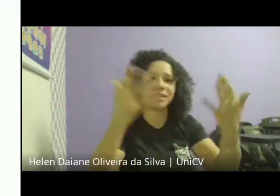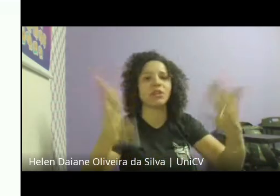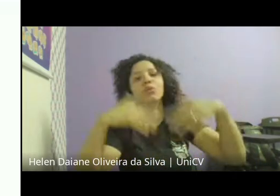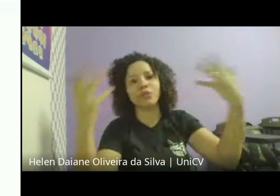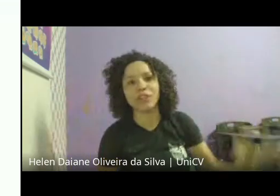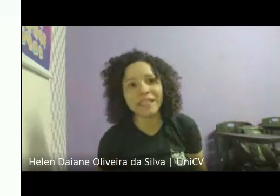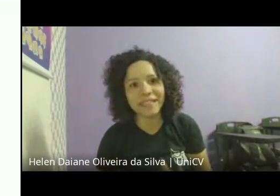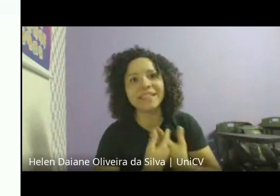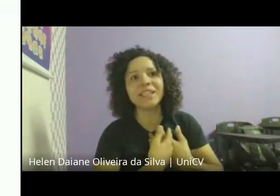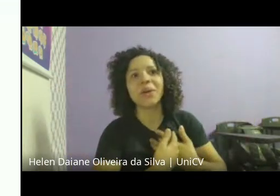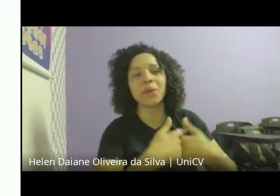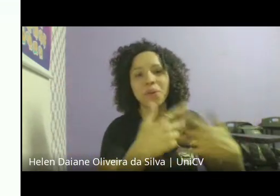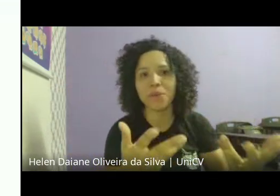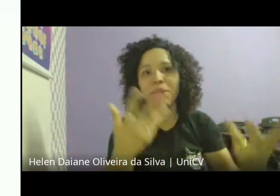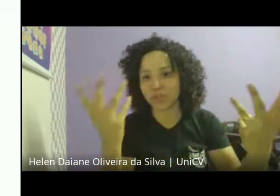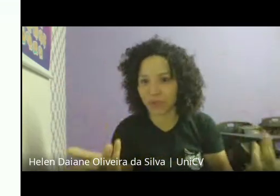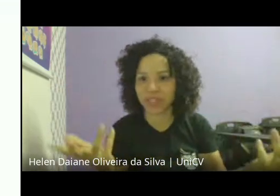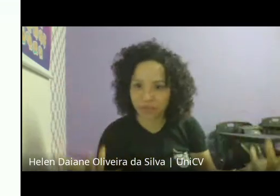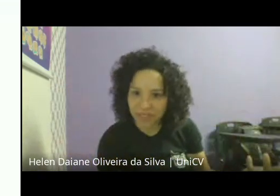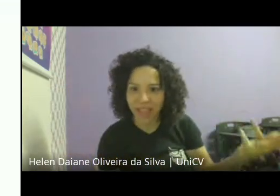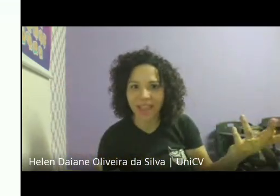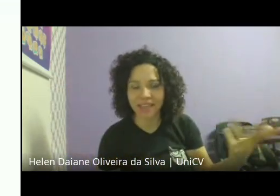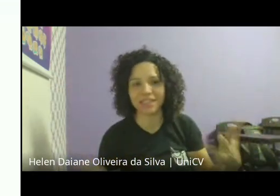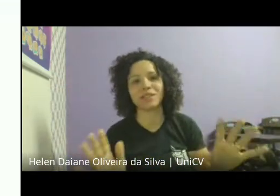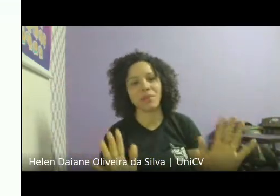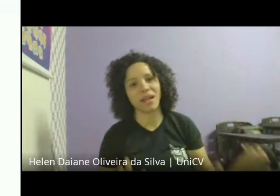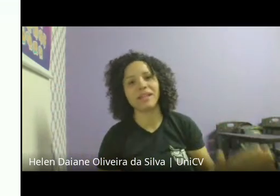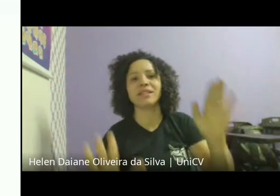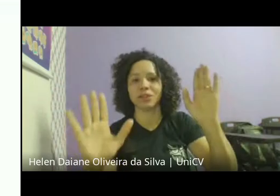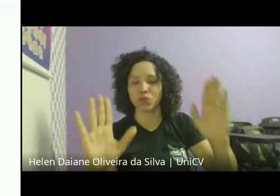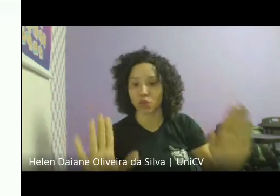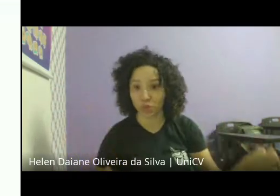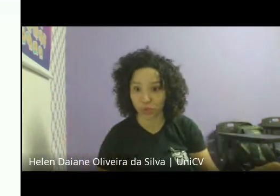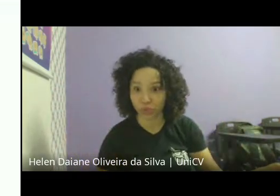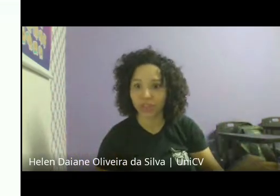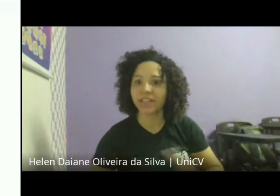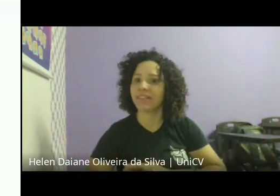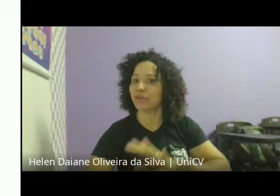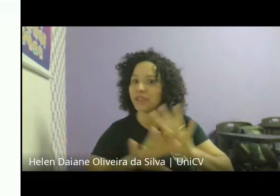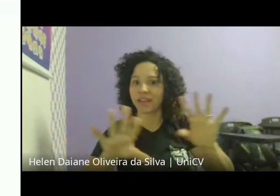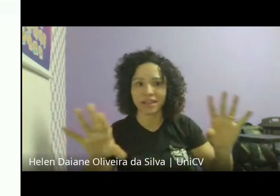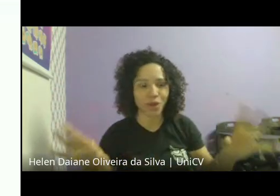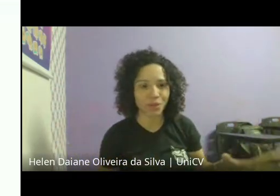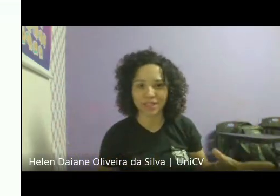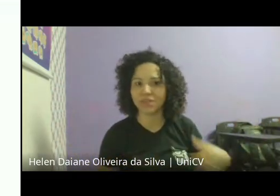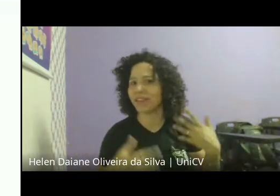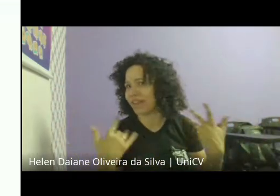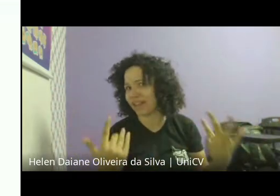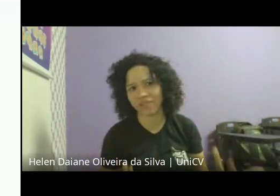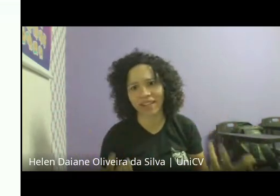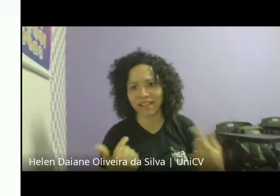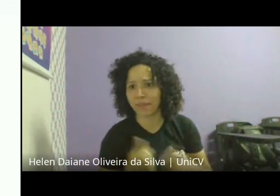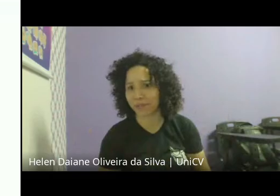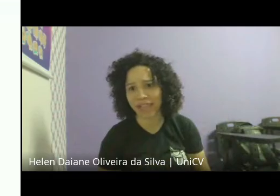prejudicada, assim como fica com as outras deficiências. Mas, sendo só surdo, tendo o intelectual